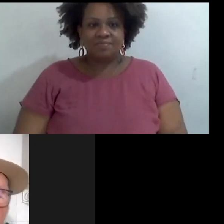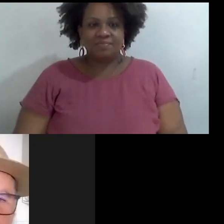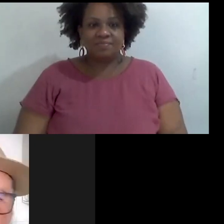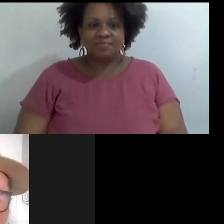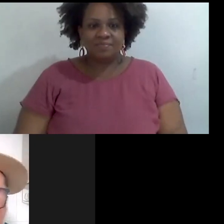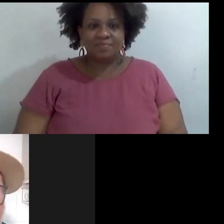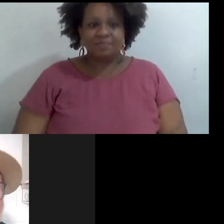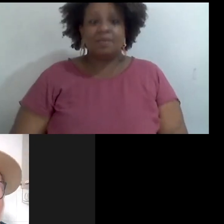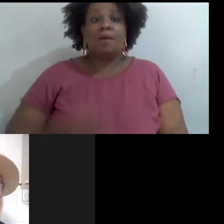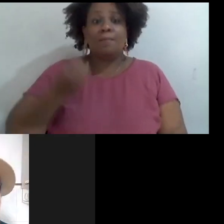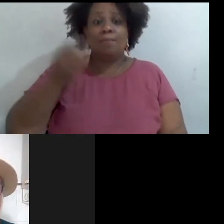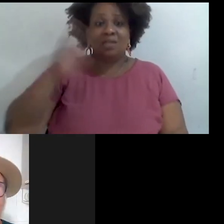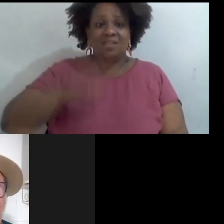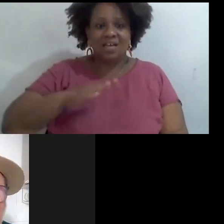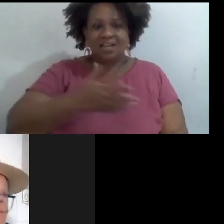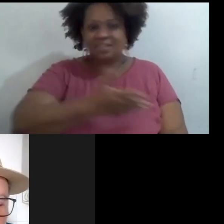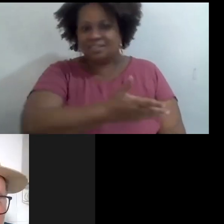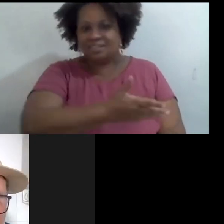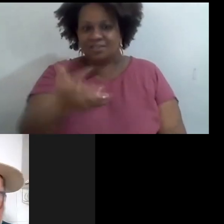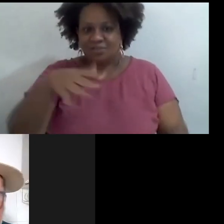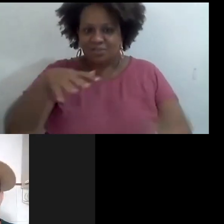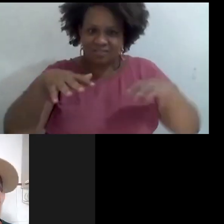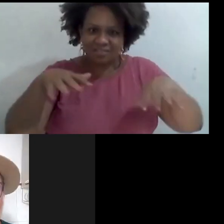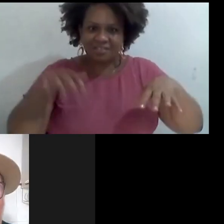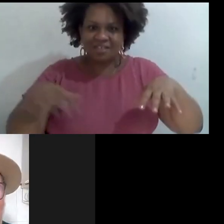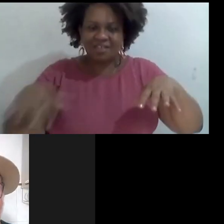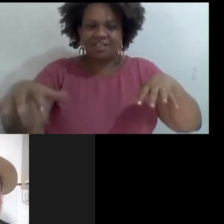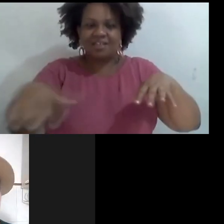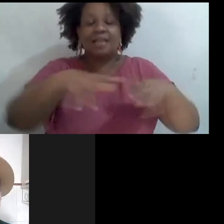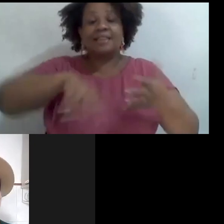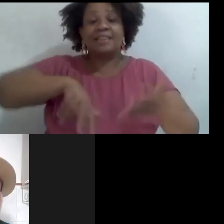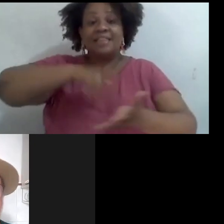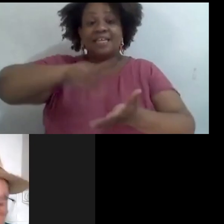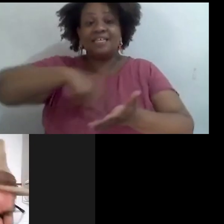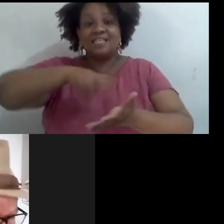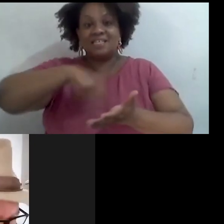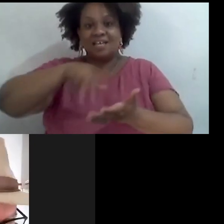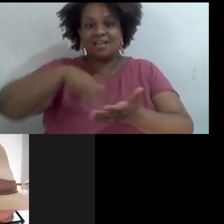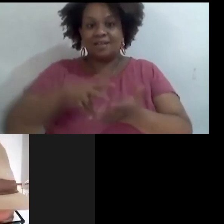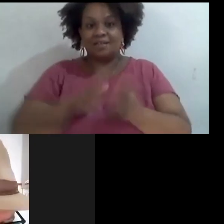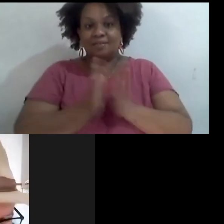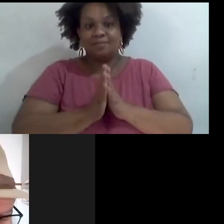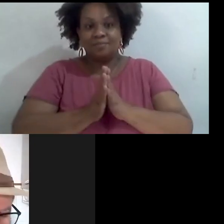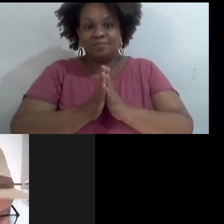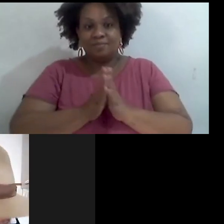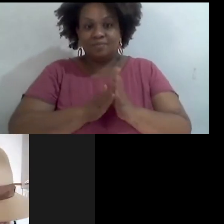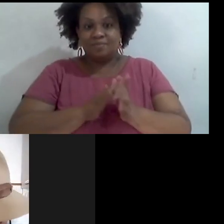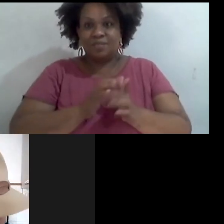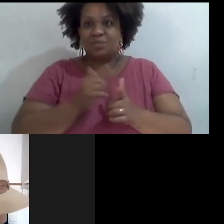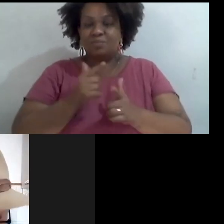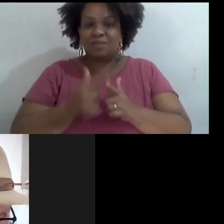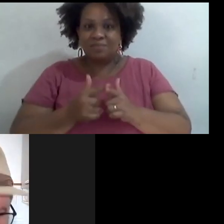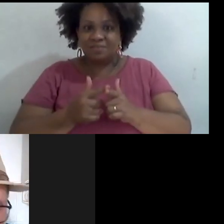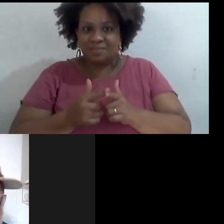Olá, boa tarde a todos do setorial da dança. Mais uma vez aqui participando